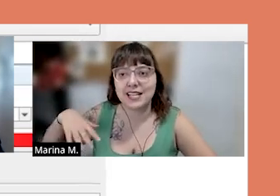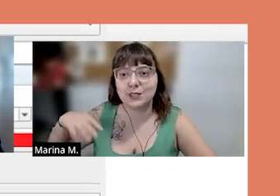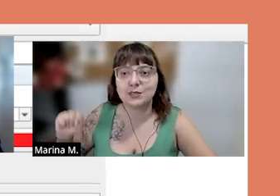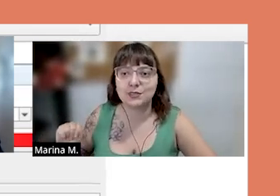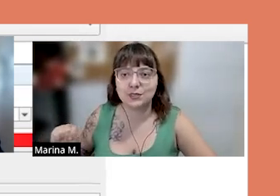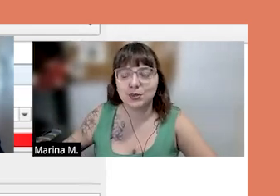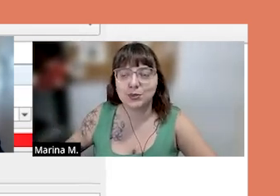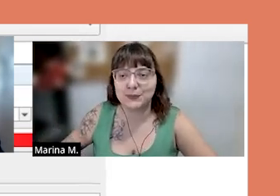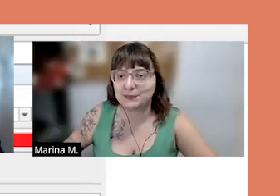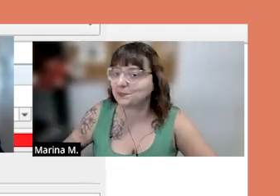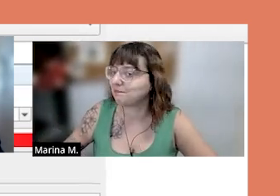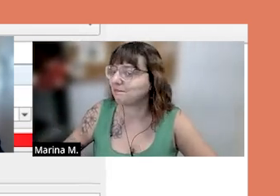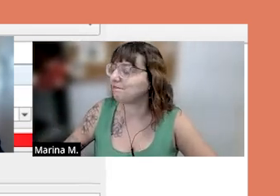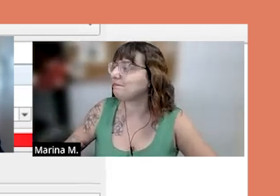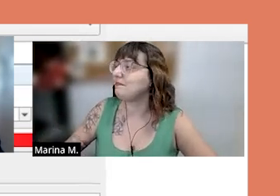para dentro